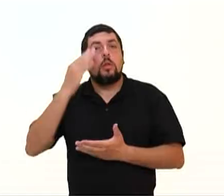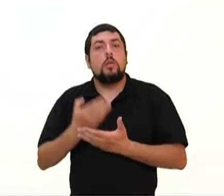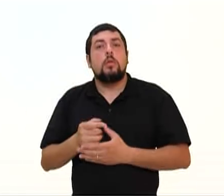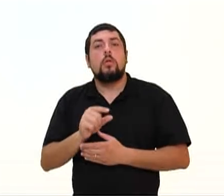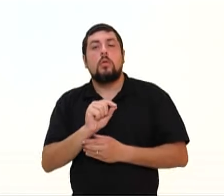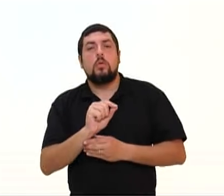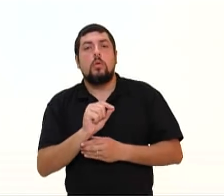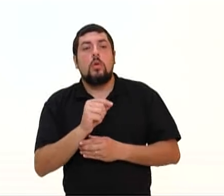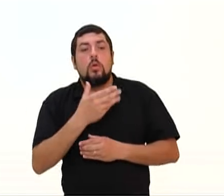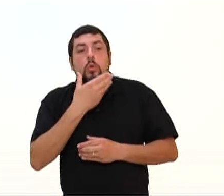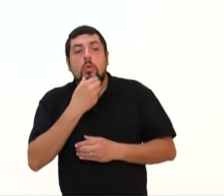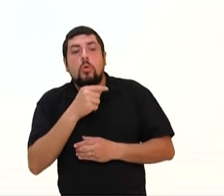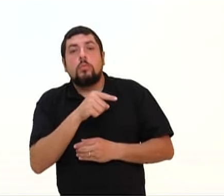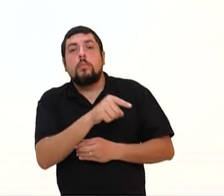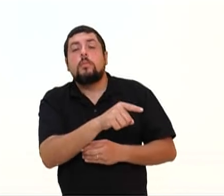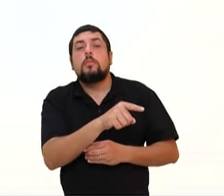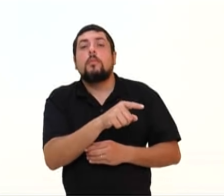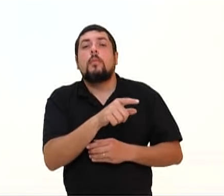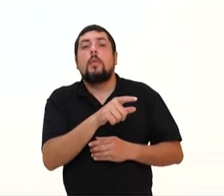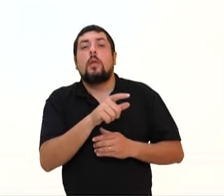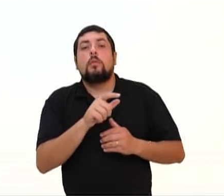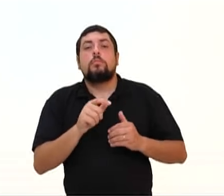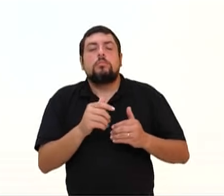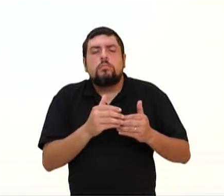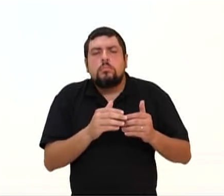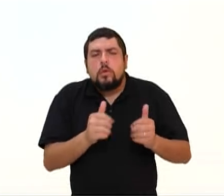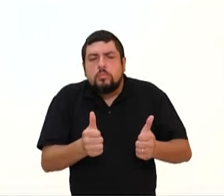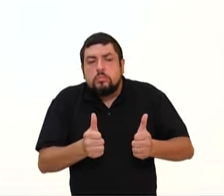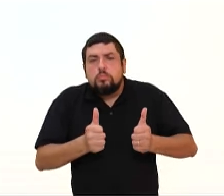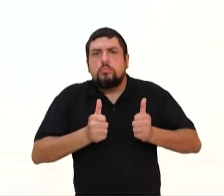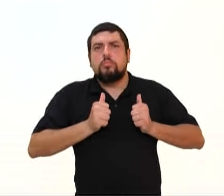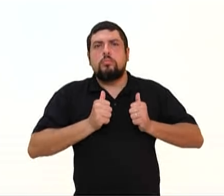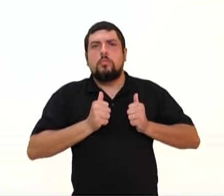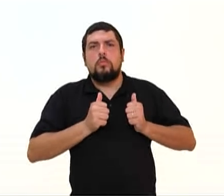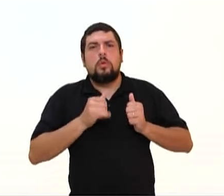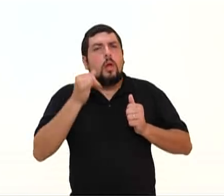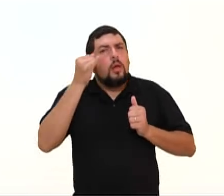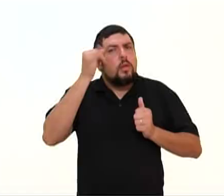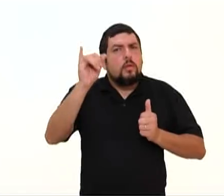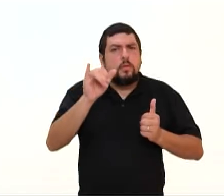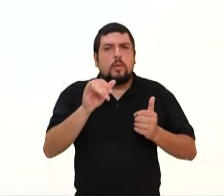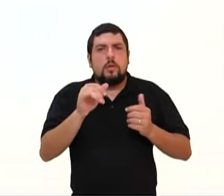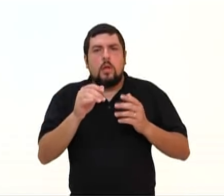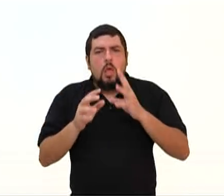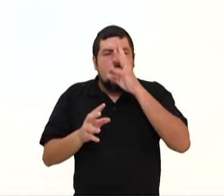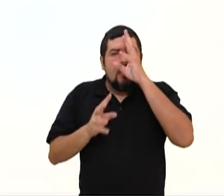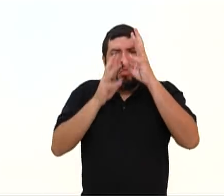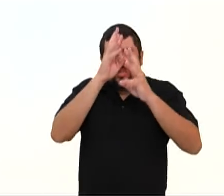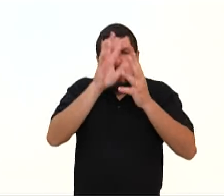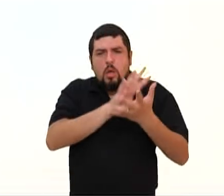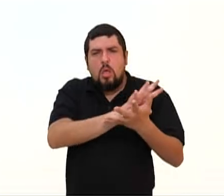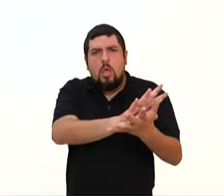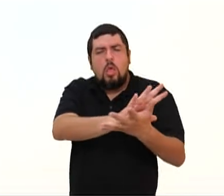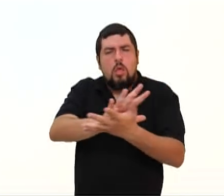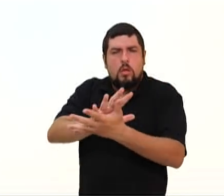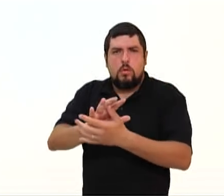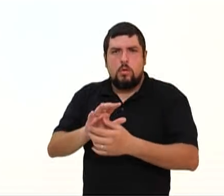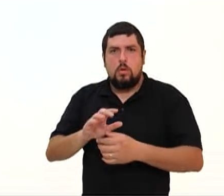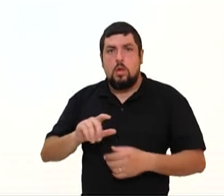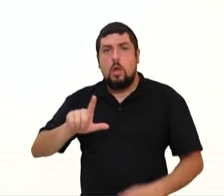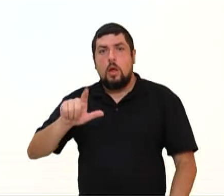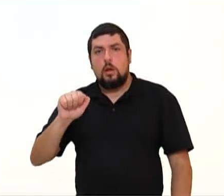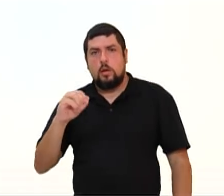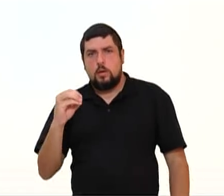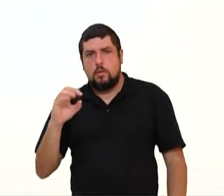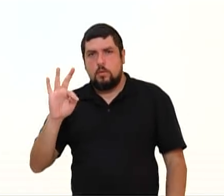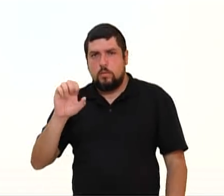desenrolar natural dos fatos, pois para Lao Tse, em sua doutrina do taoísmo,